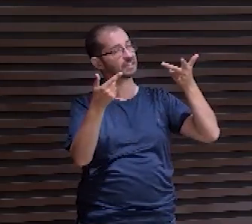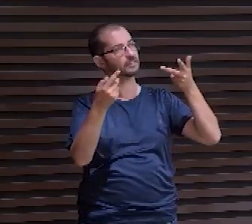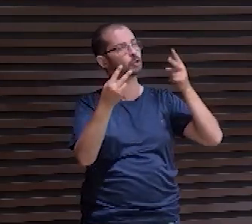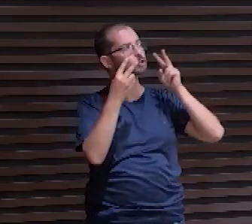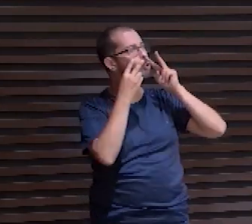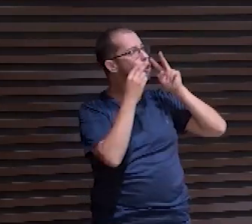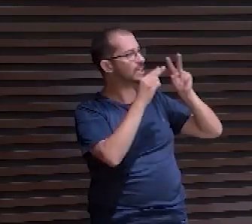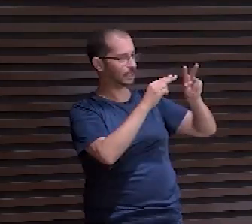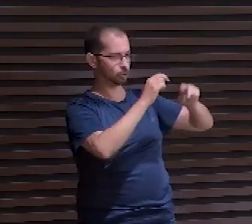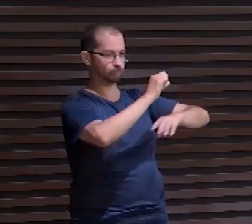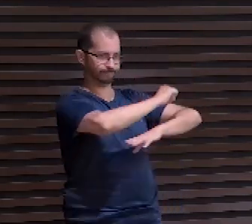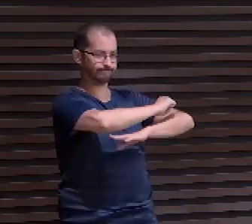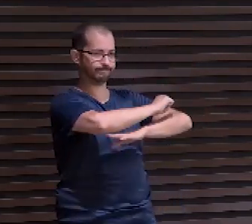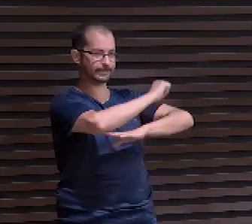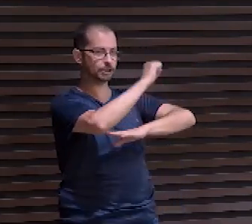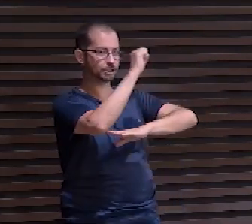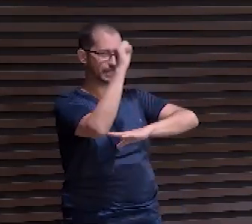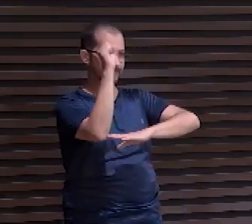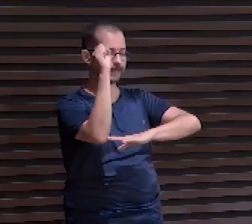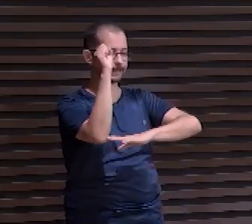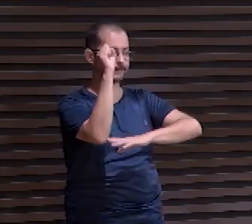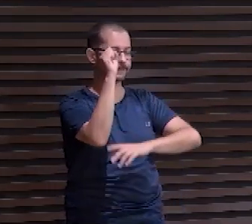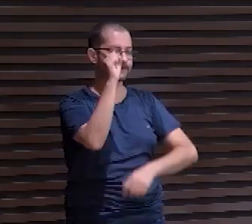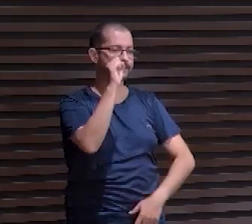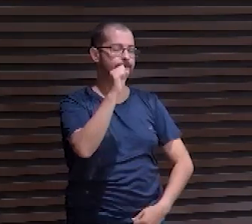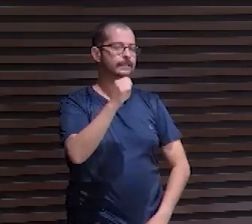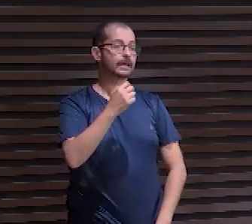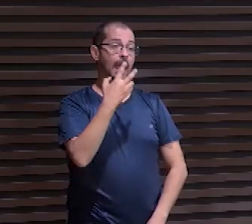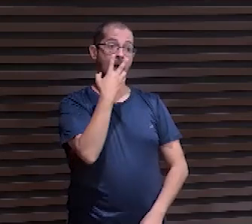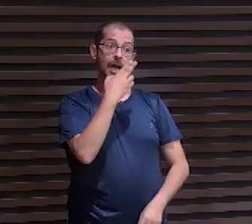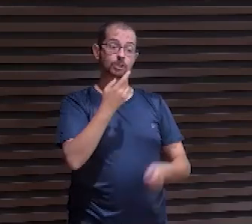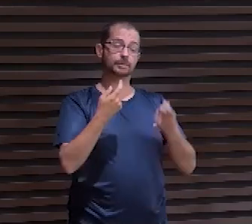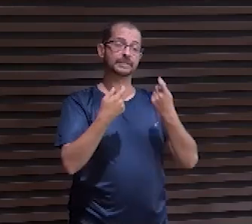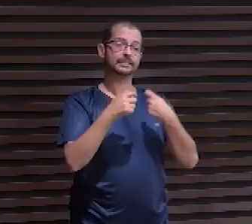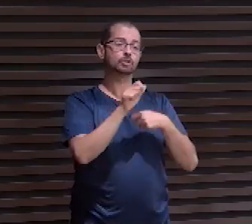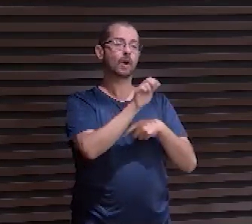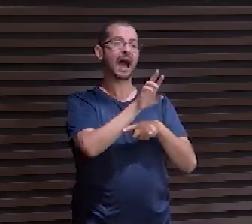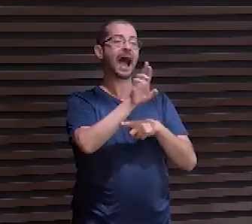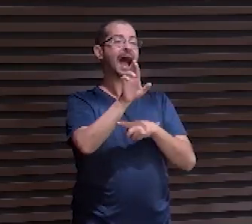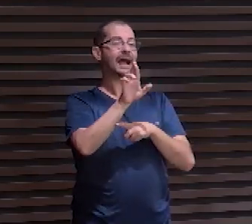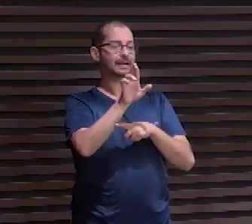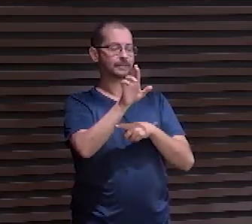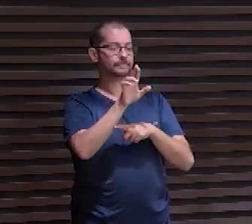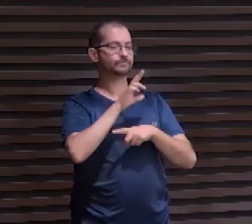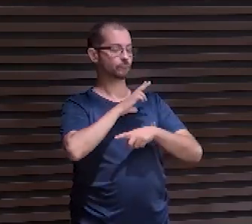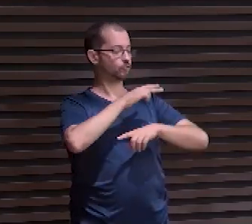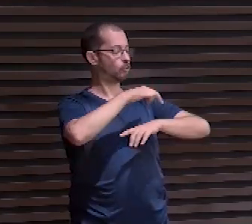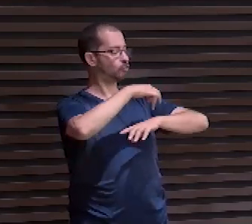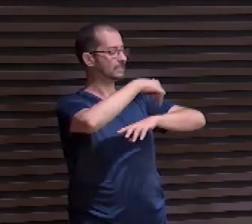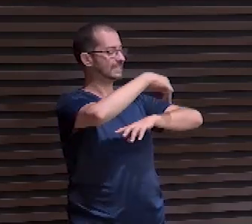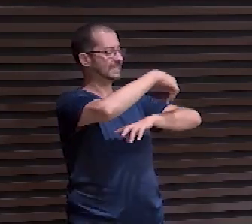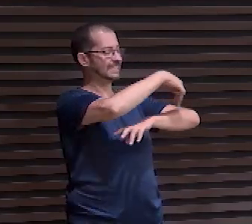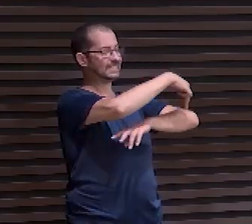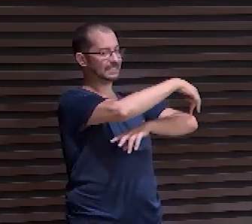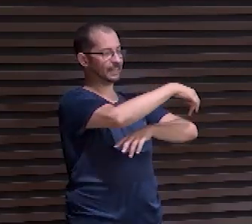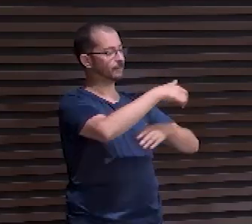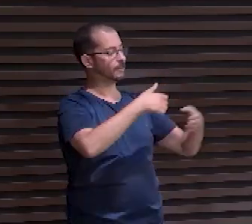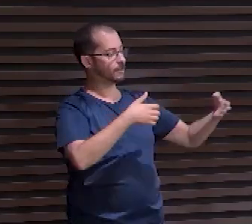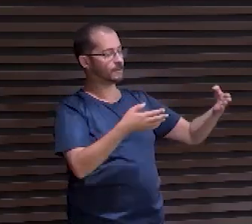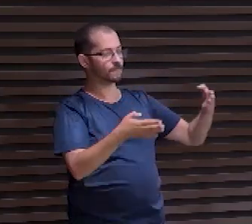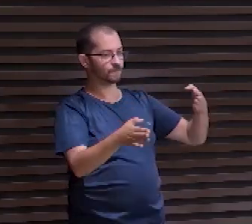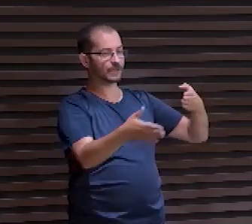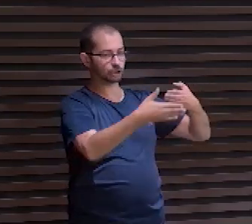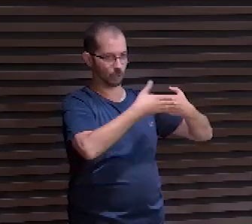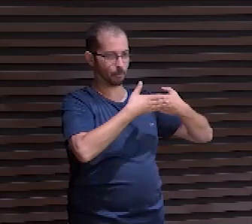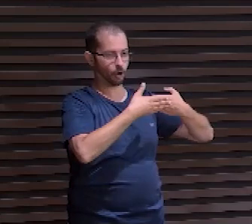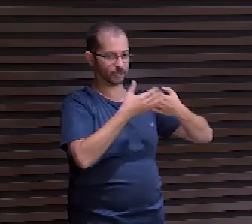janela. Acho que preciso de ar puro. Vou descer um pouco. Saí, fechei a porta do